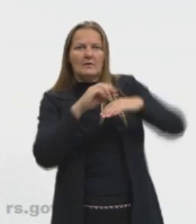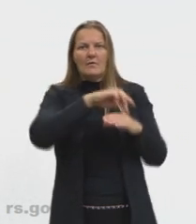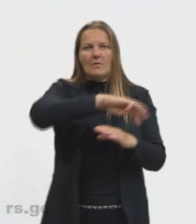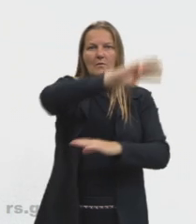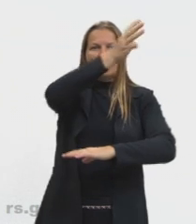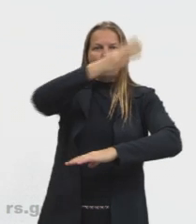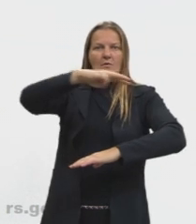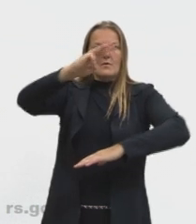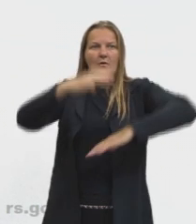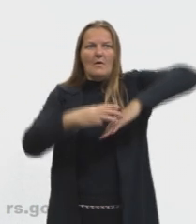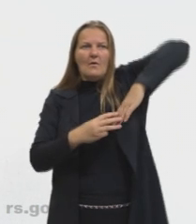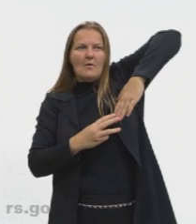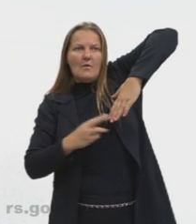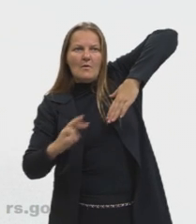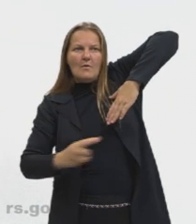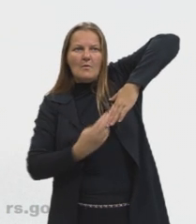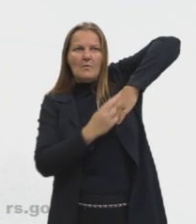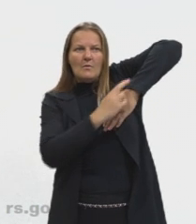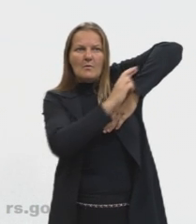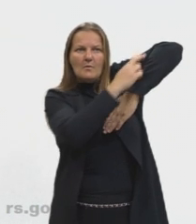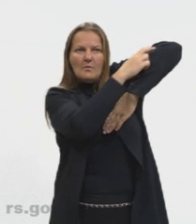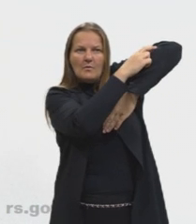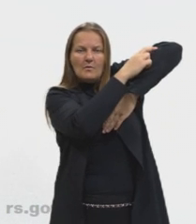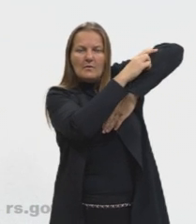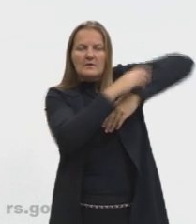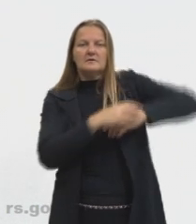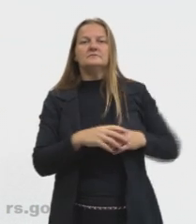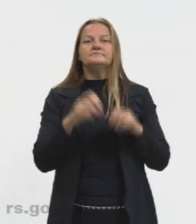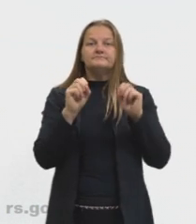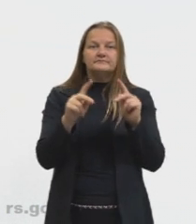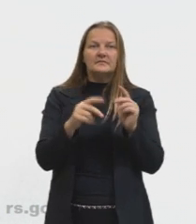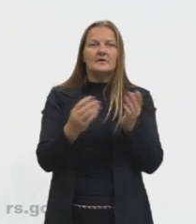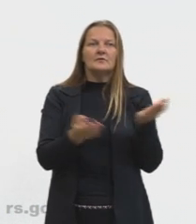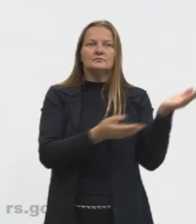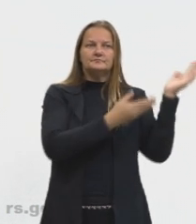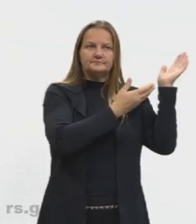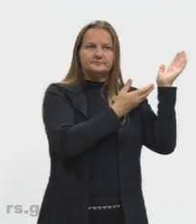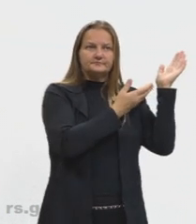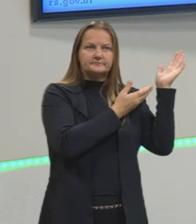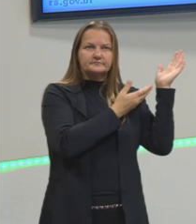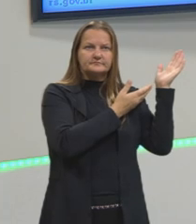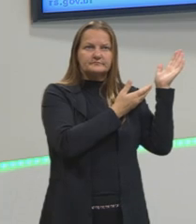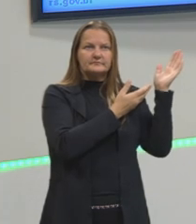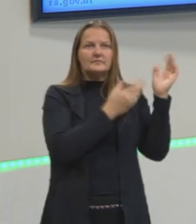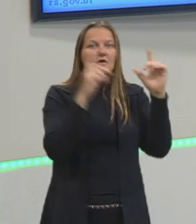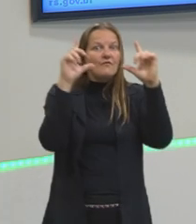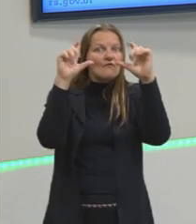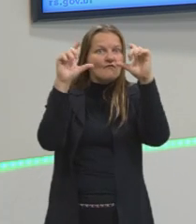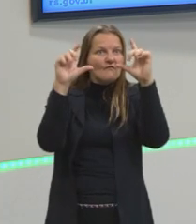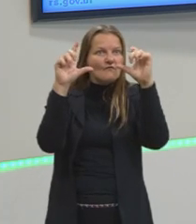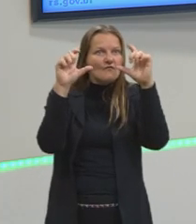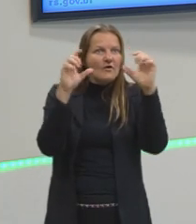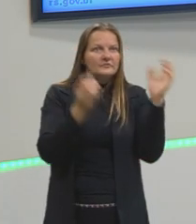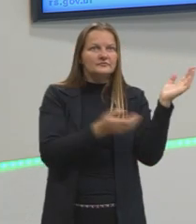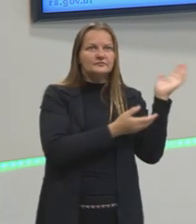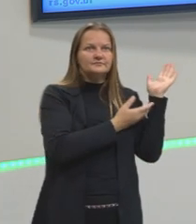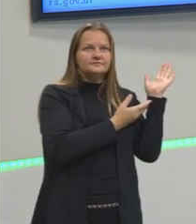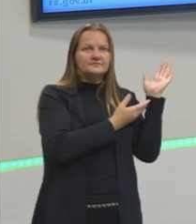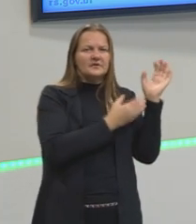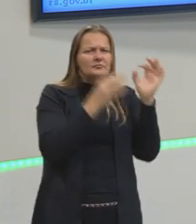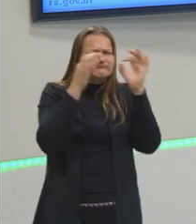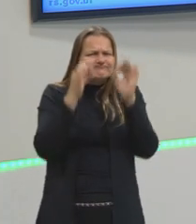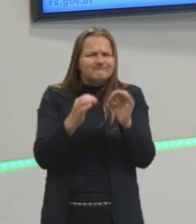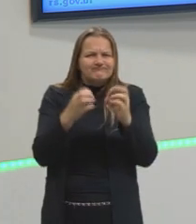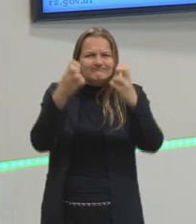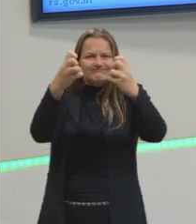alto né então vai sair dessa dessa questão gurizada trouxe aqui para vocês uma imagem ó essa imagem aqui mostra